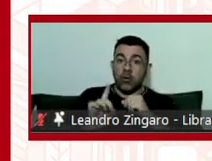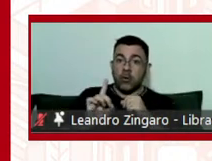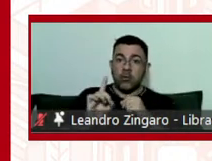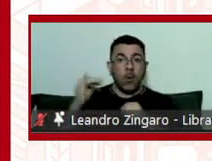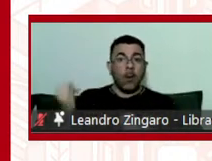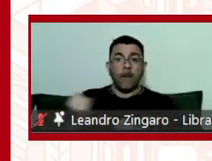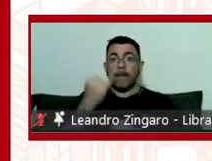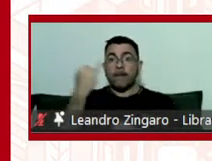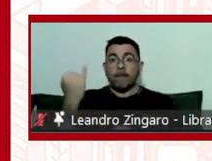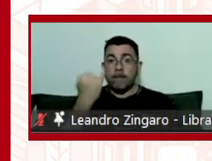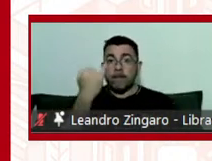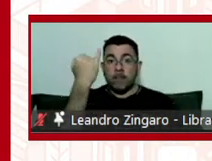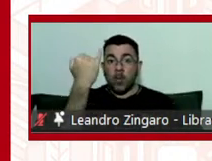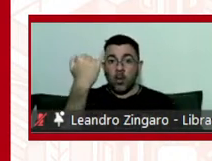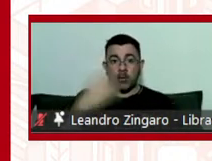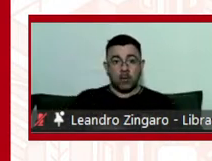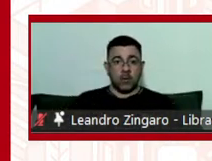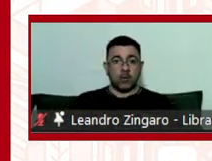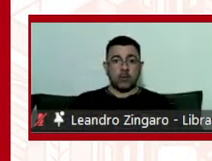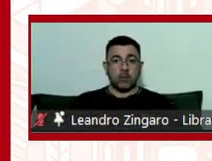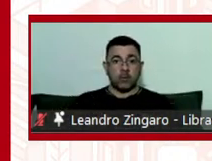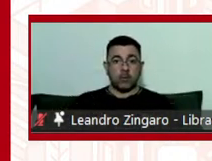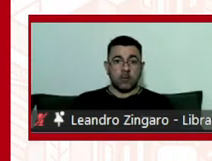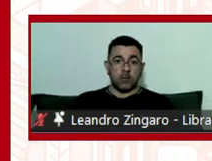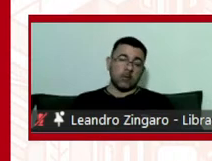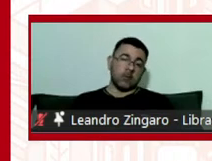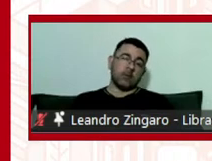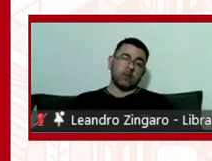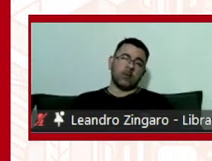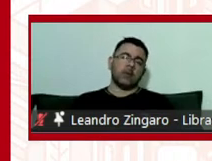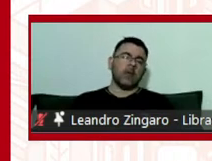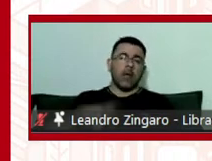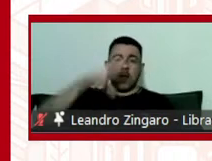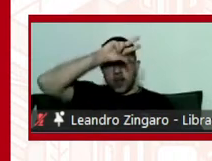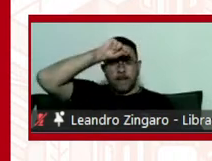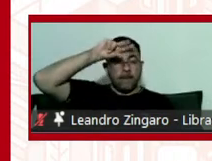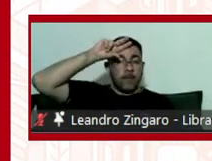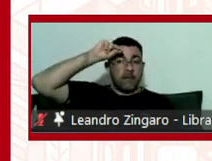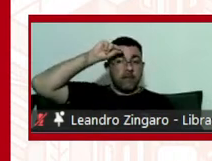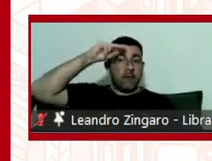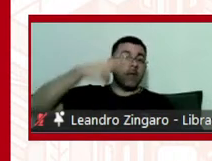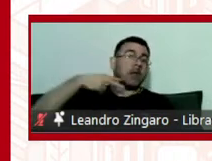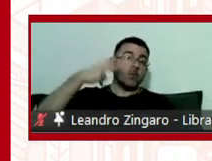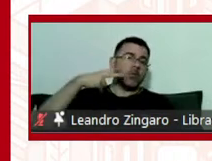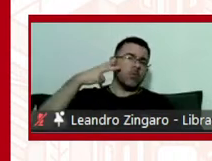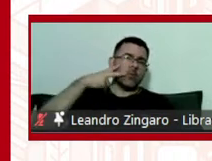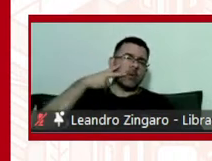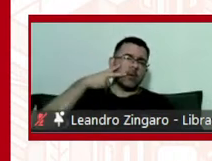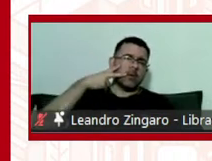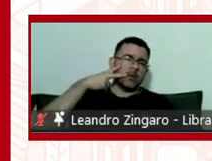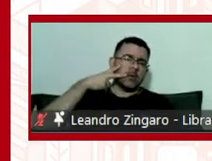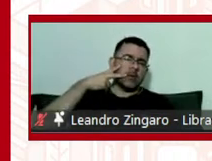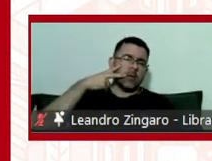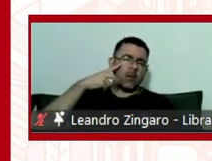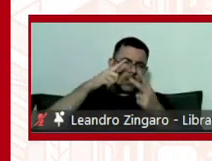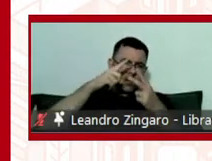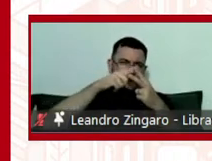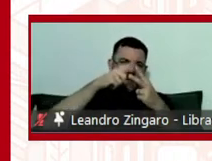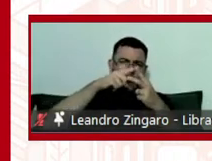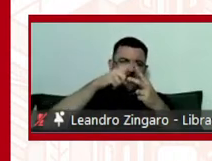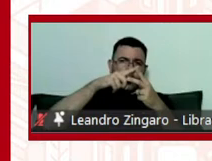aí quem tiver quem for Prefeito quem for Vereador eh esse cluster é muito mas muito importante a